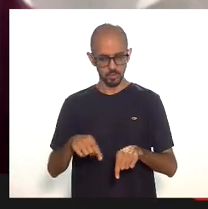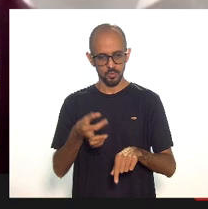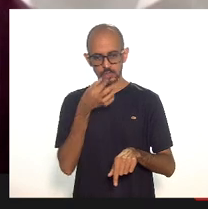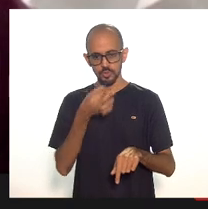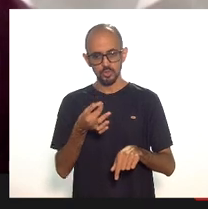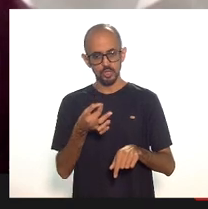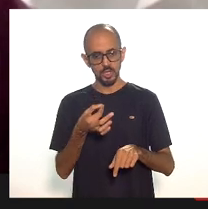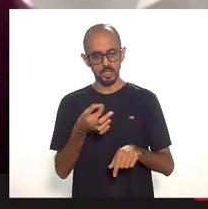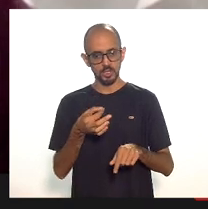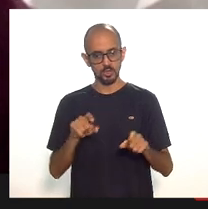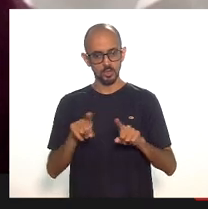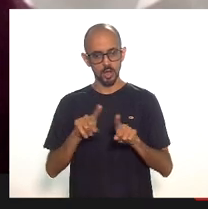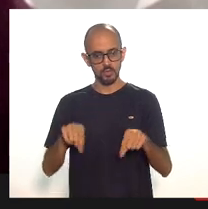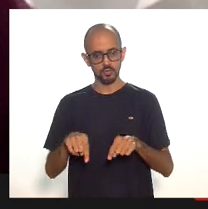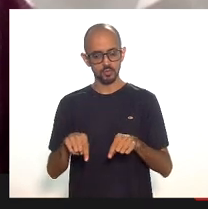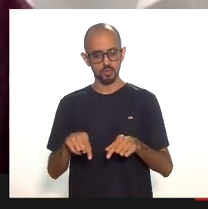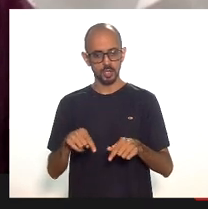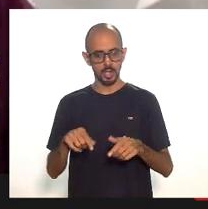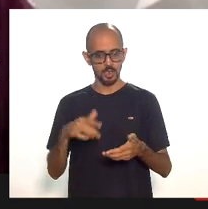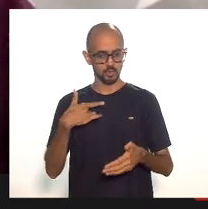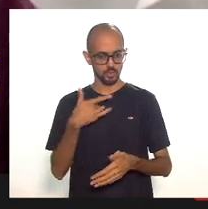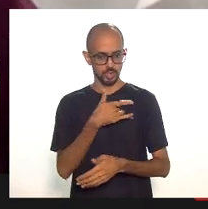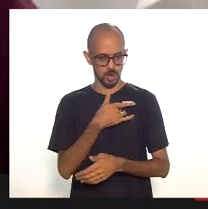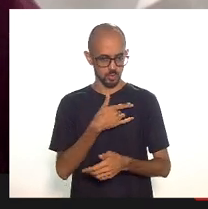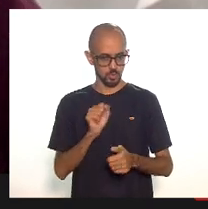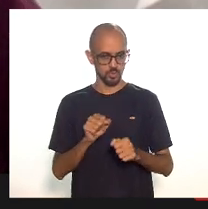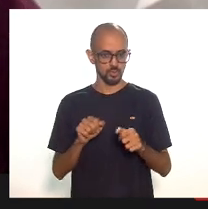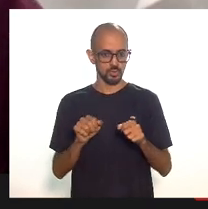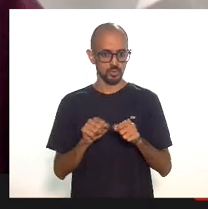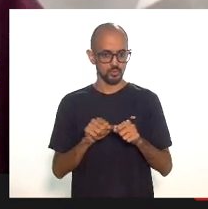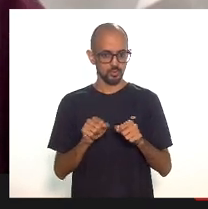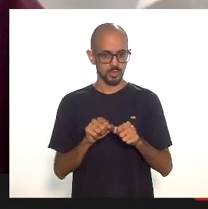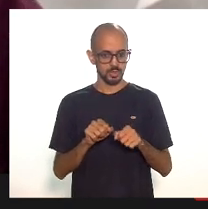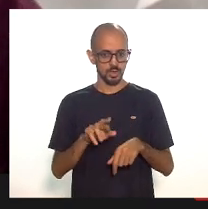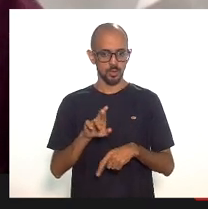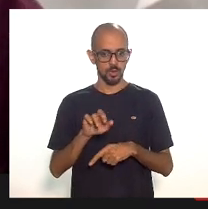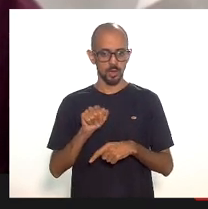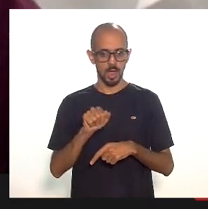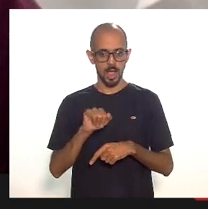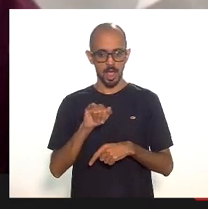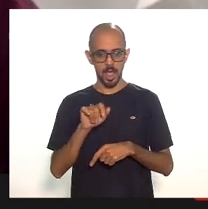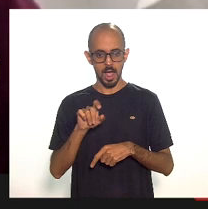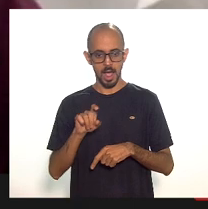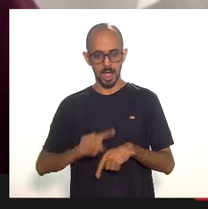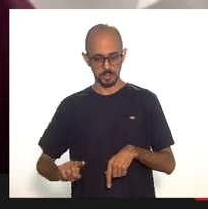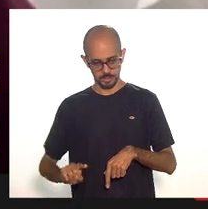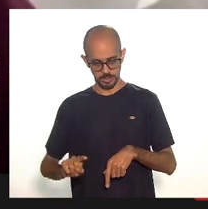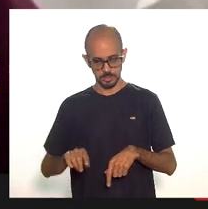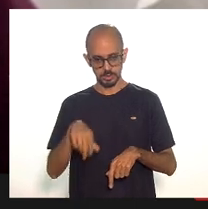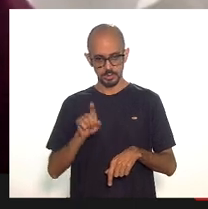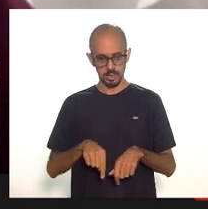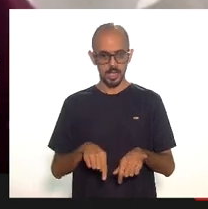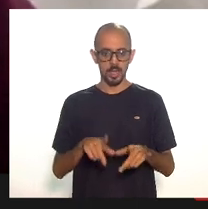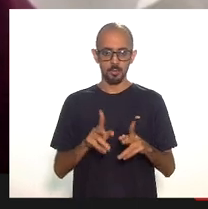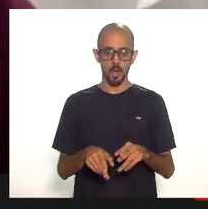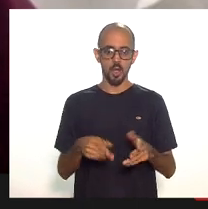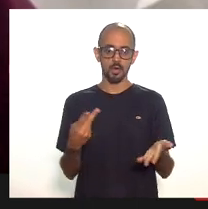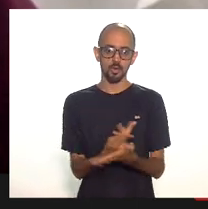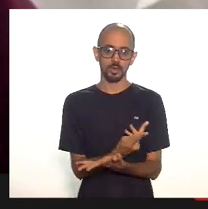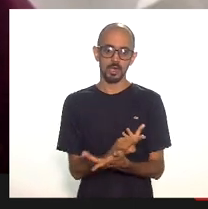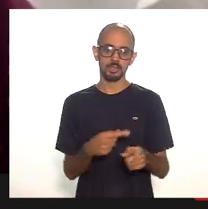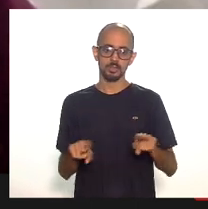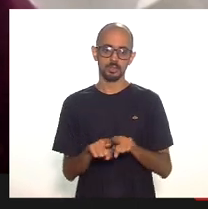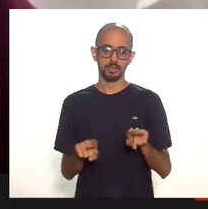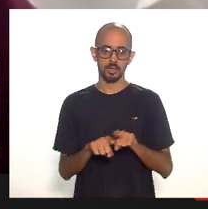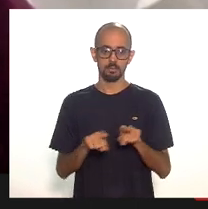aos servidores da área da saúde a implementação de um RAS, o regime adicional de serviço, como acontece, por